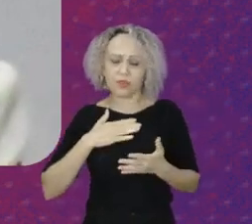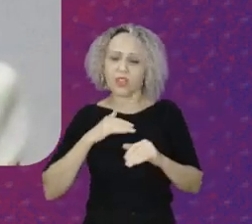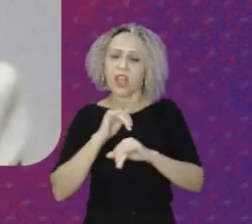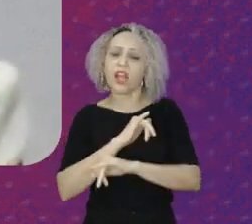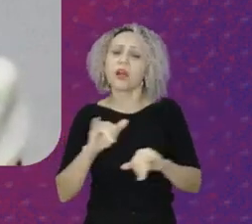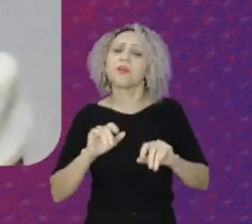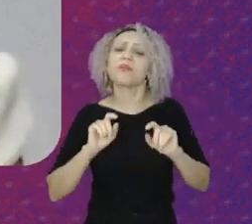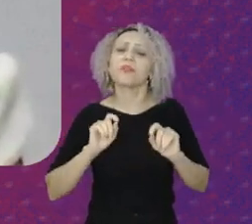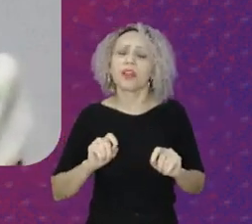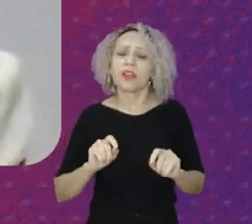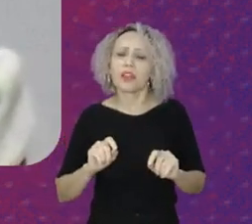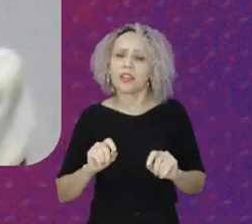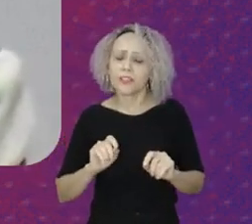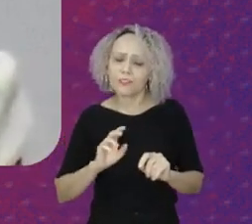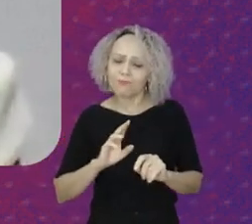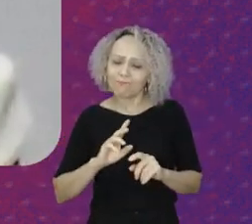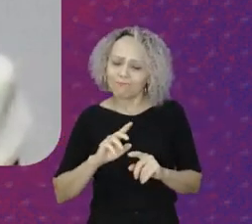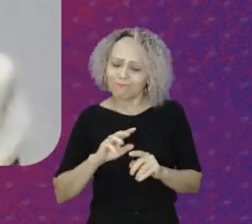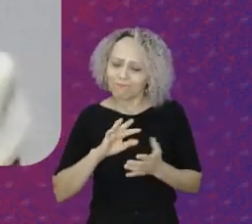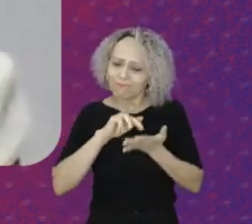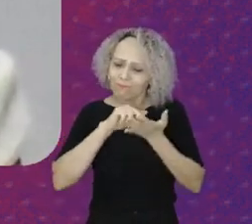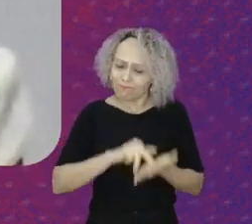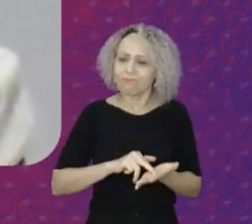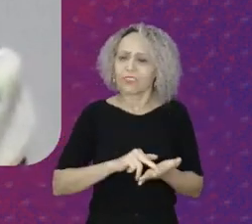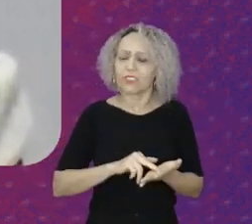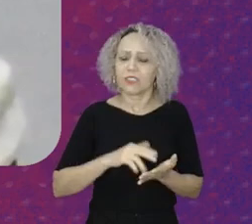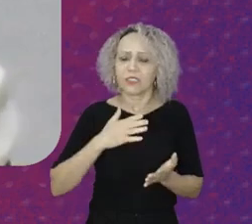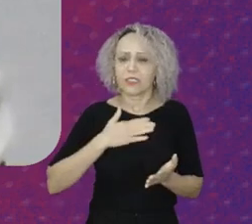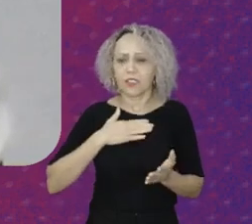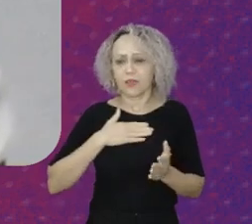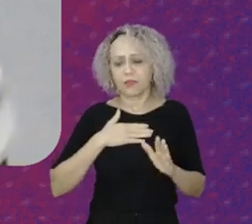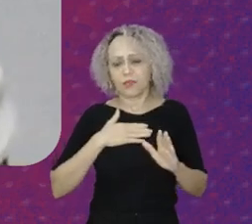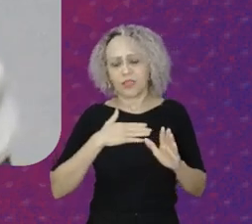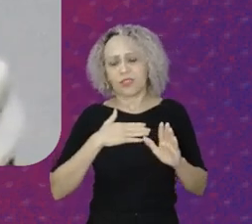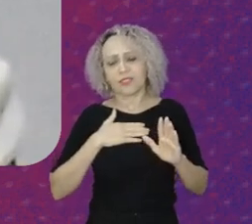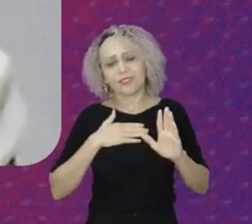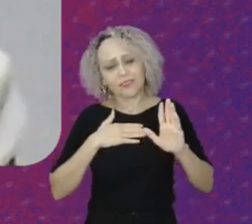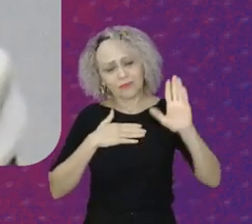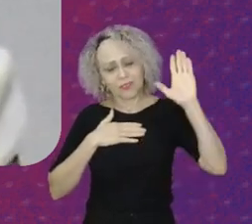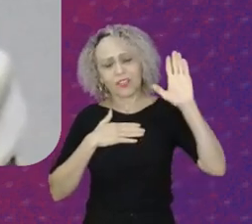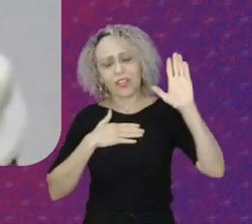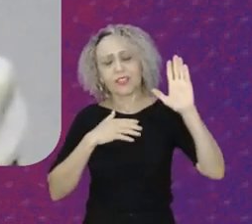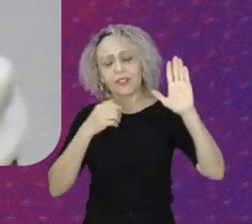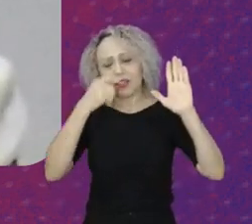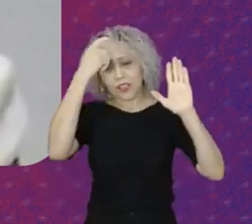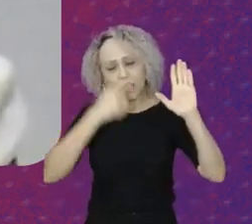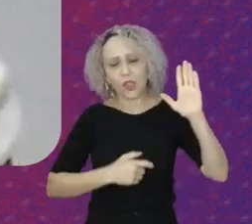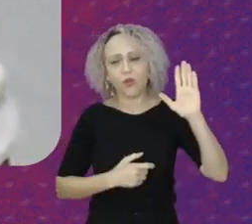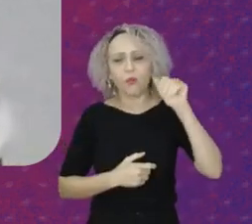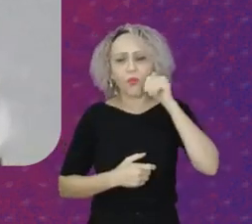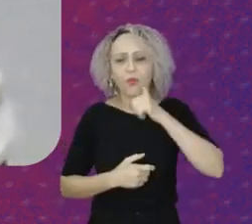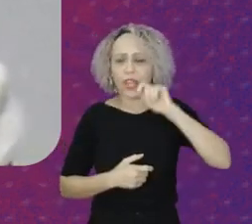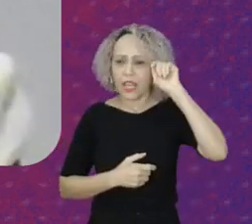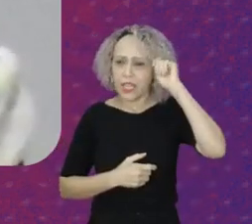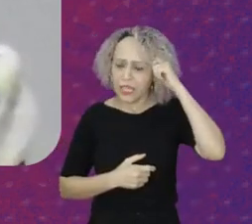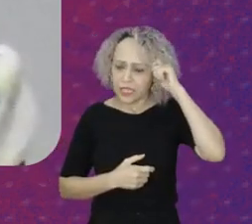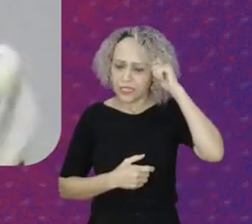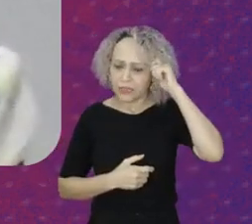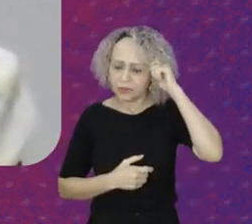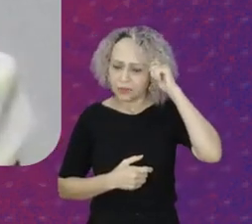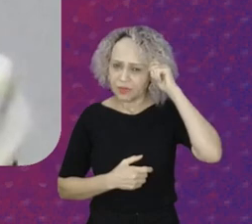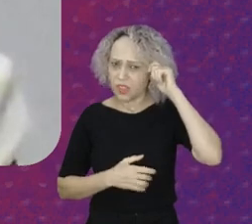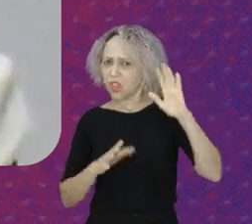um lugar de afirmação da minha identidade como mulher negra, mas não a afirmação de uma identidade